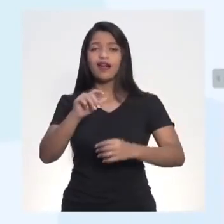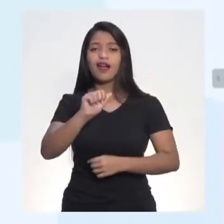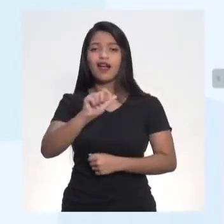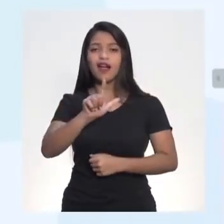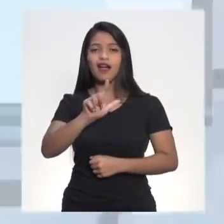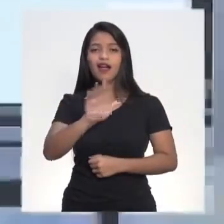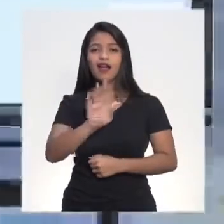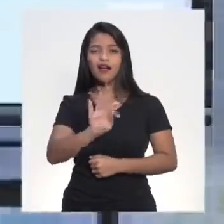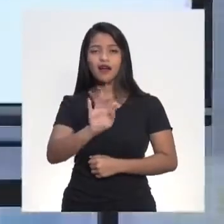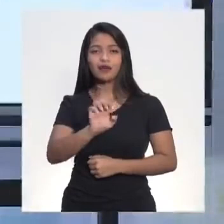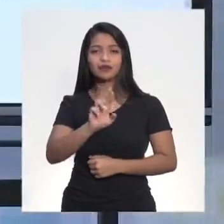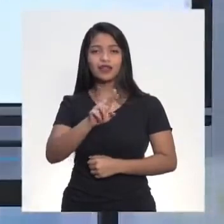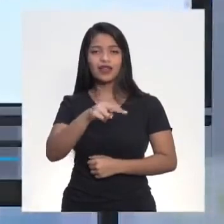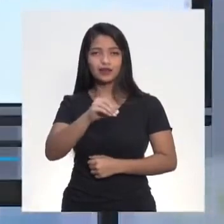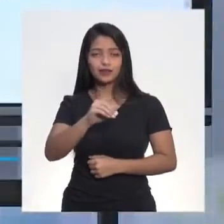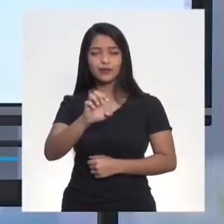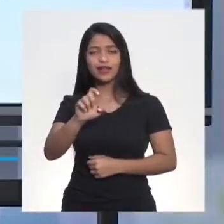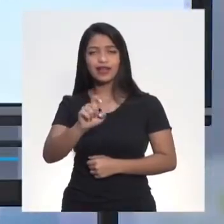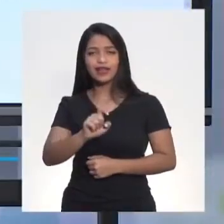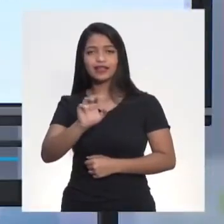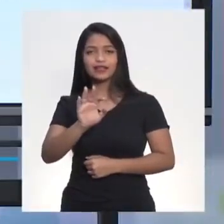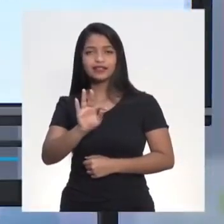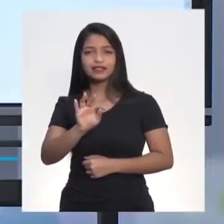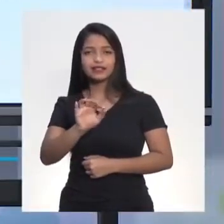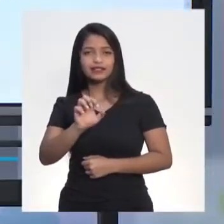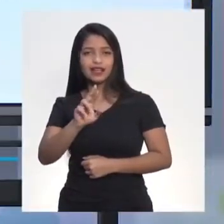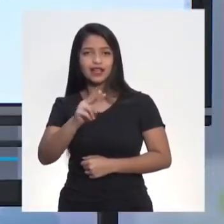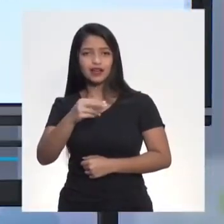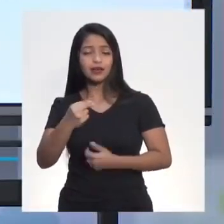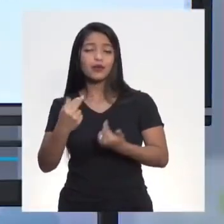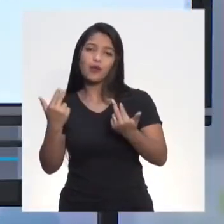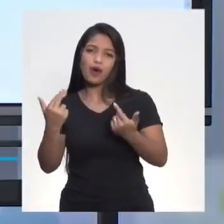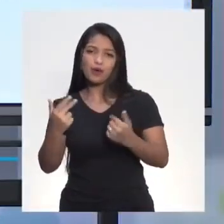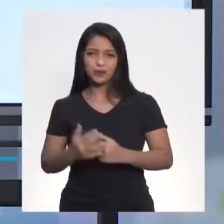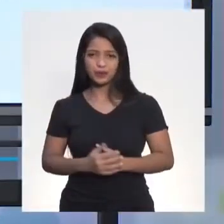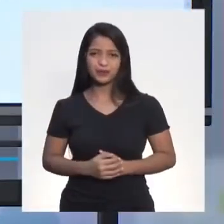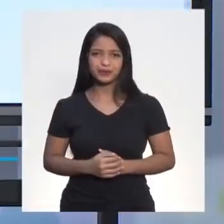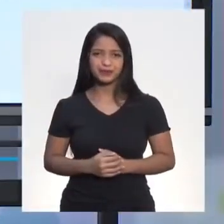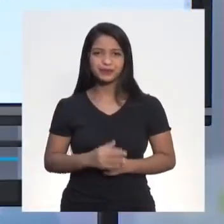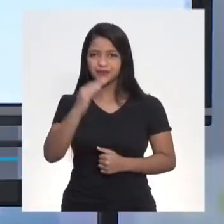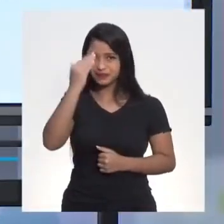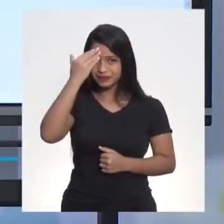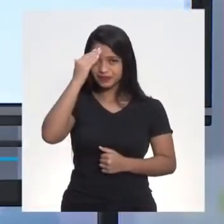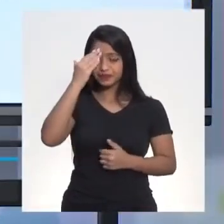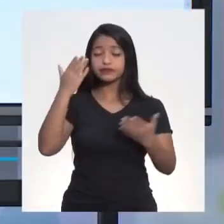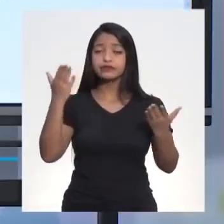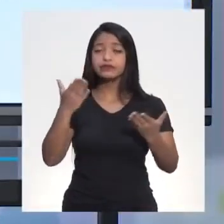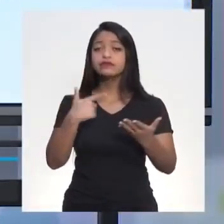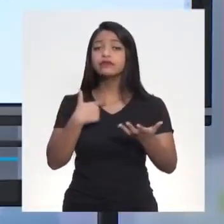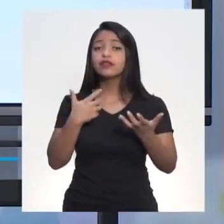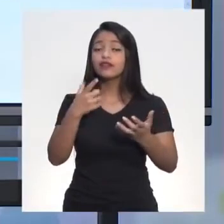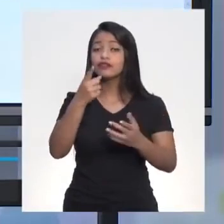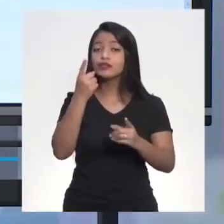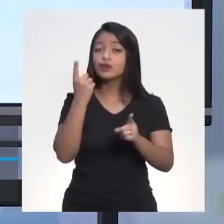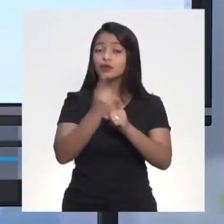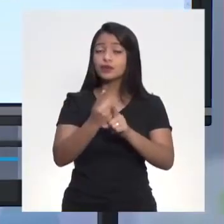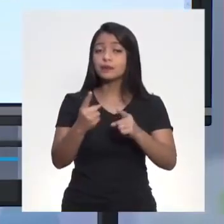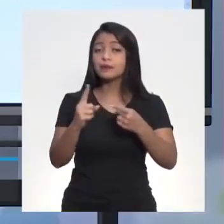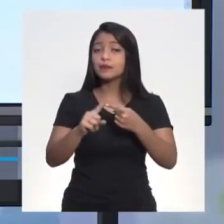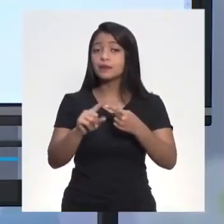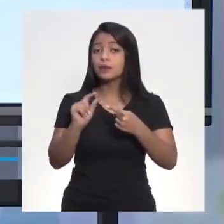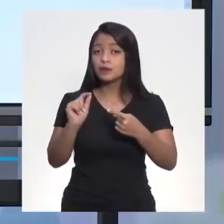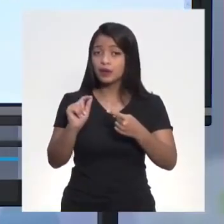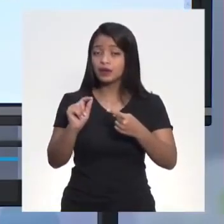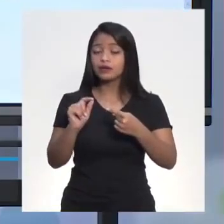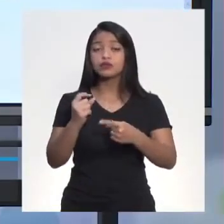é uma suposição de valor, né, de ângulo, poderia ser outro valor. O que, que eu quero que vocês identifiquem? O correspondente, digamos assim, né,